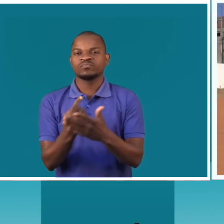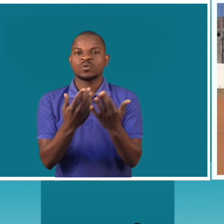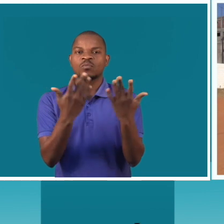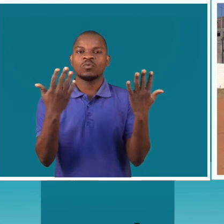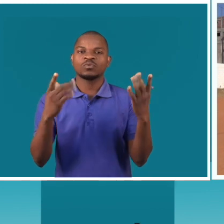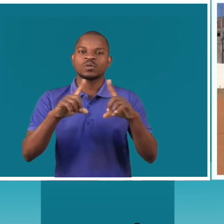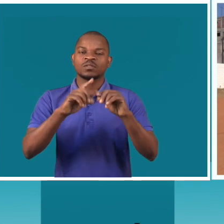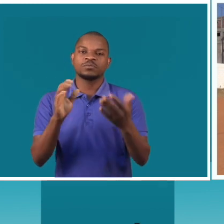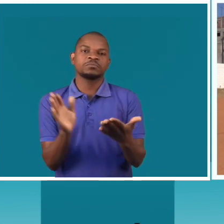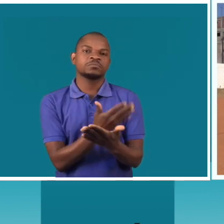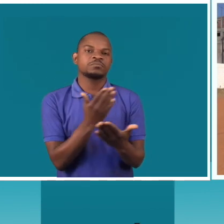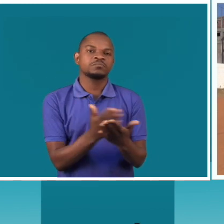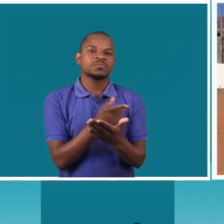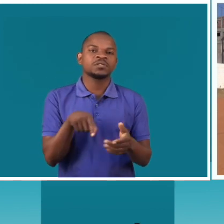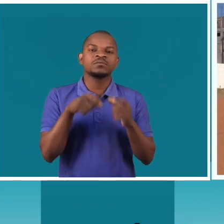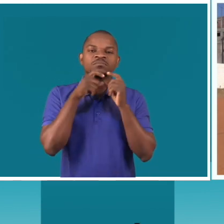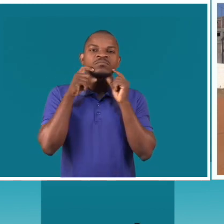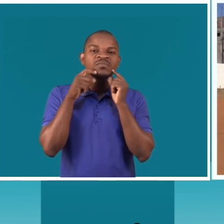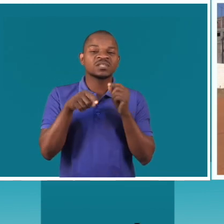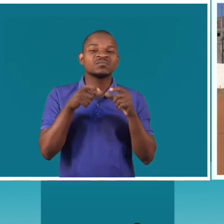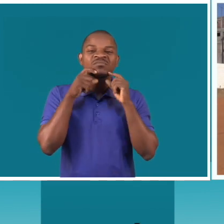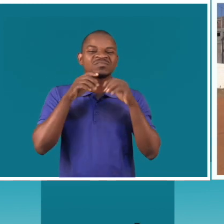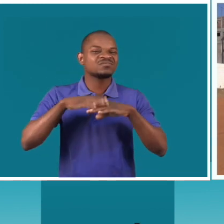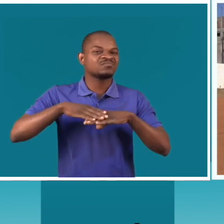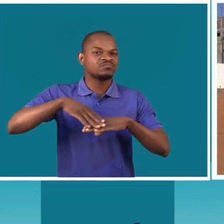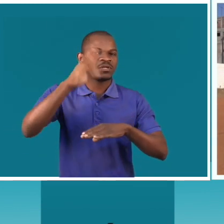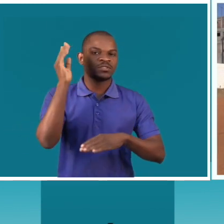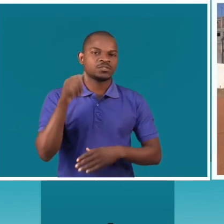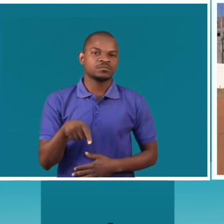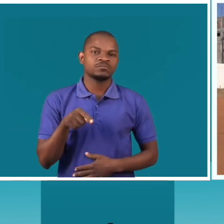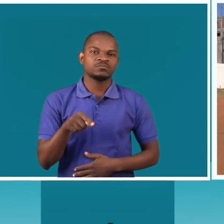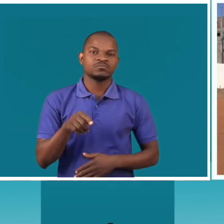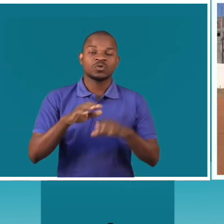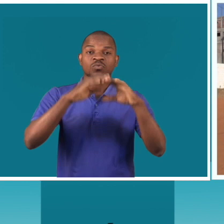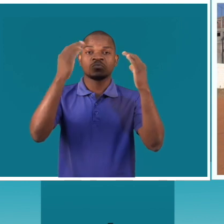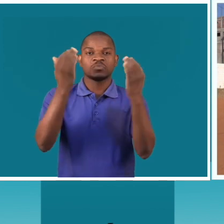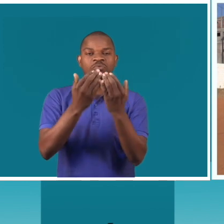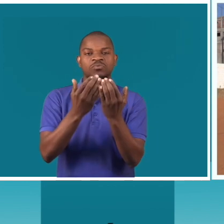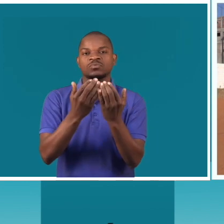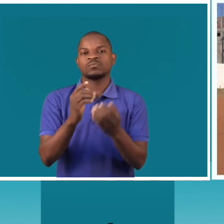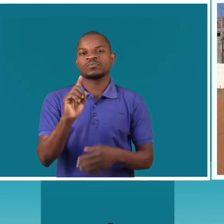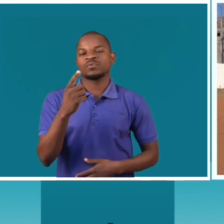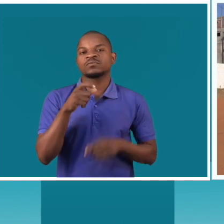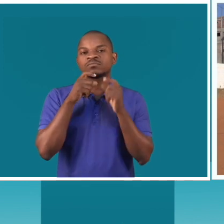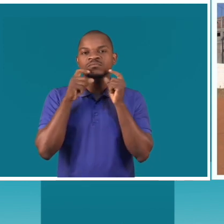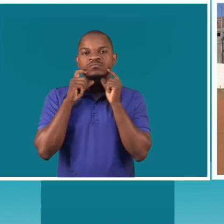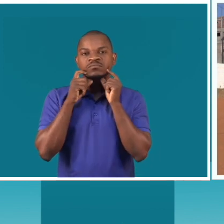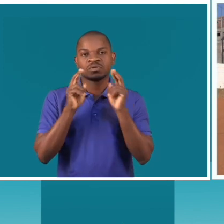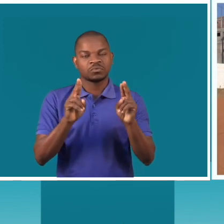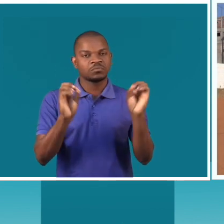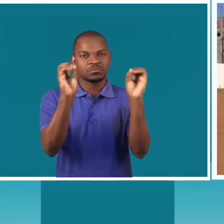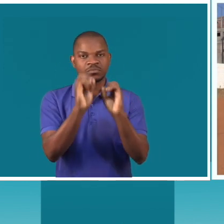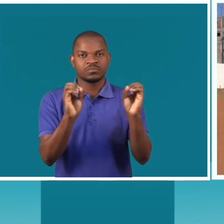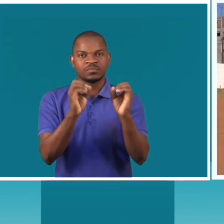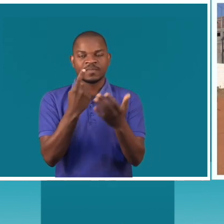Por isso a gente vê essa dança de chicotadas que existe aqui neste país. É o maior país com chicotadas no mundo. E não é